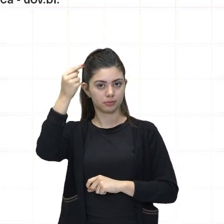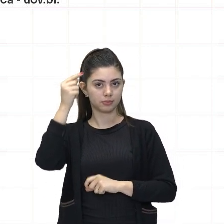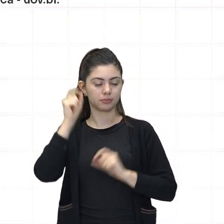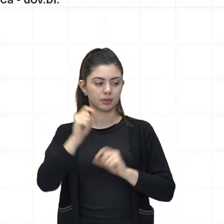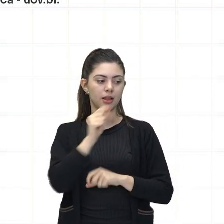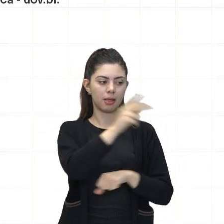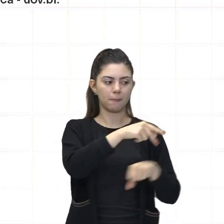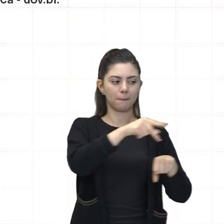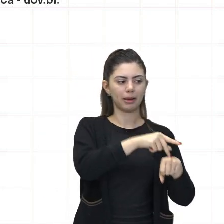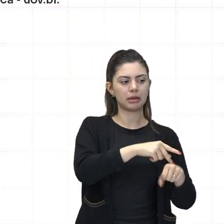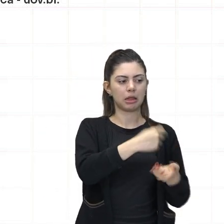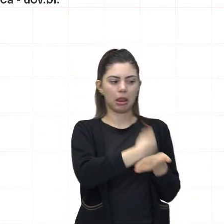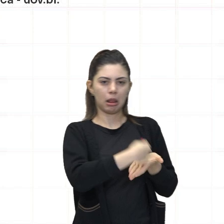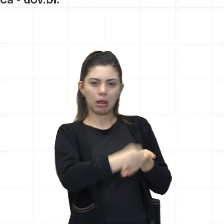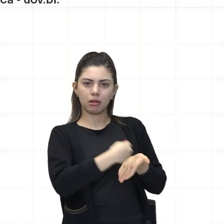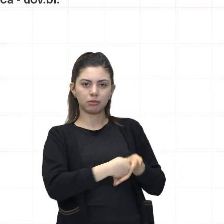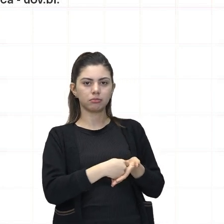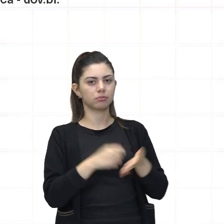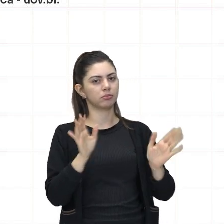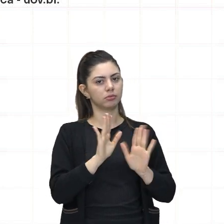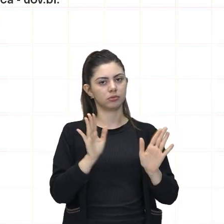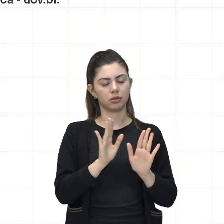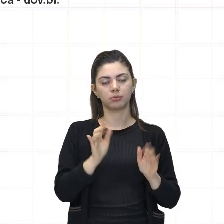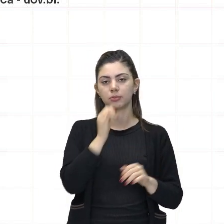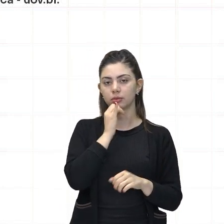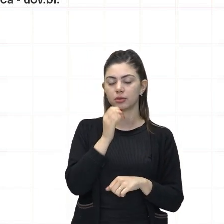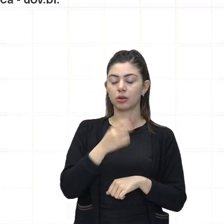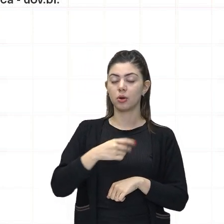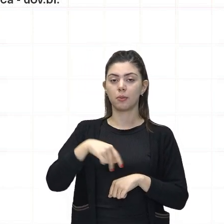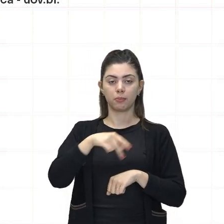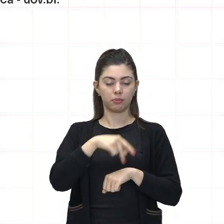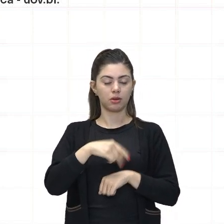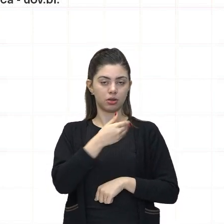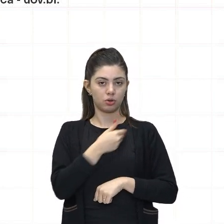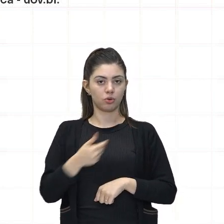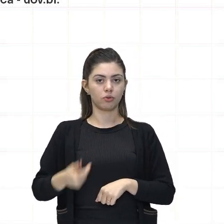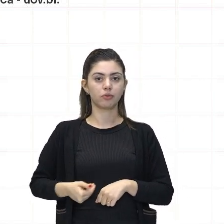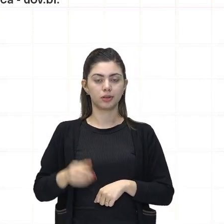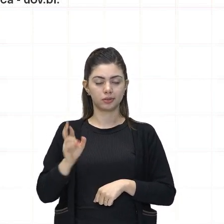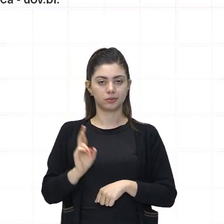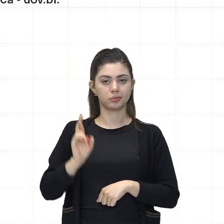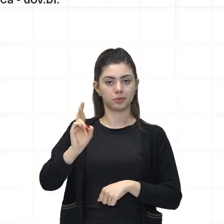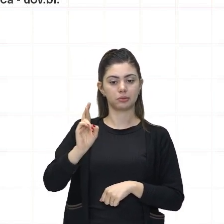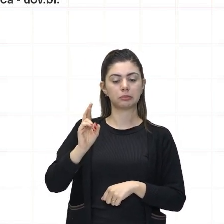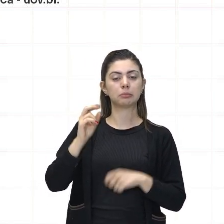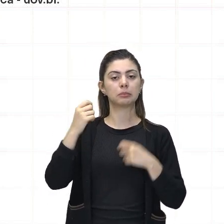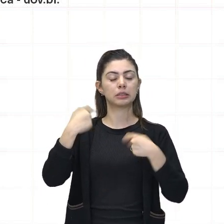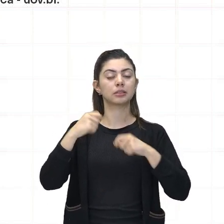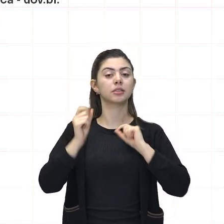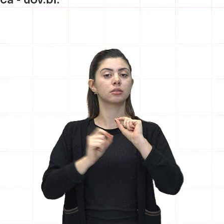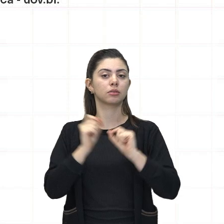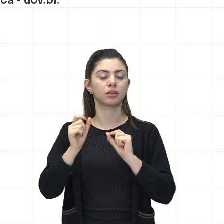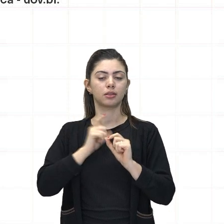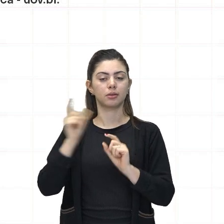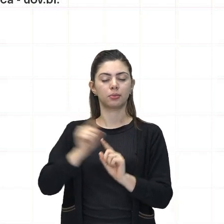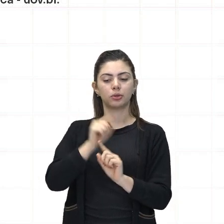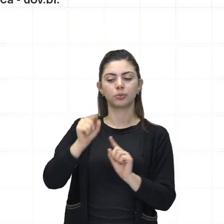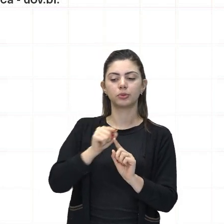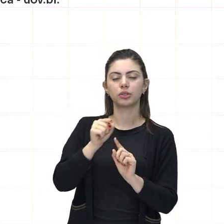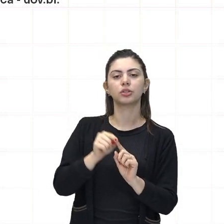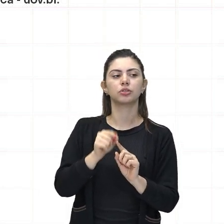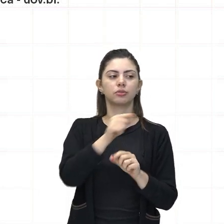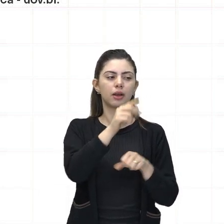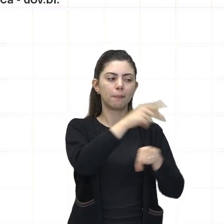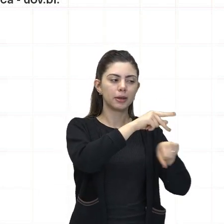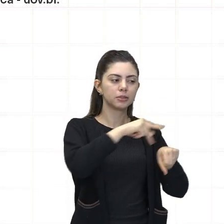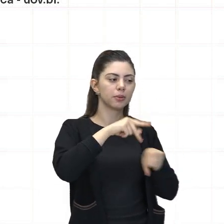outro país está querendo, né? Então, um governante de um país como o Brasil, ele precisa sempre buscar, né, conversar com os outros